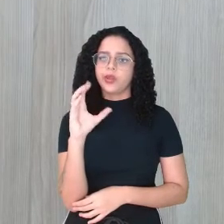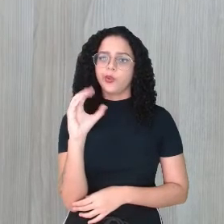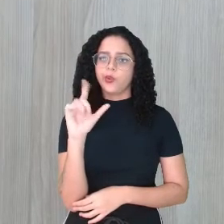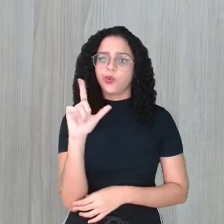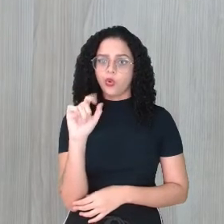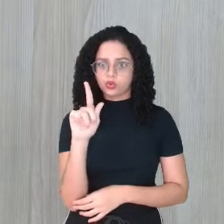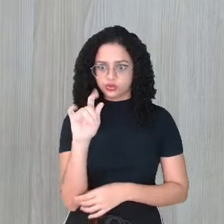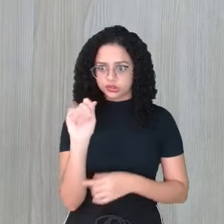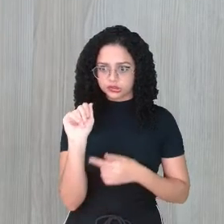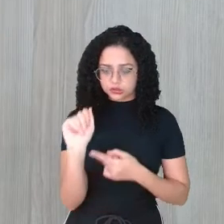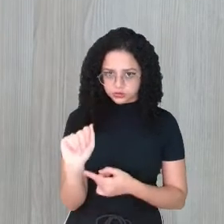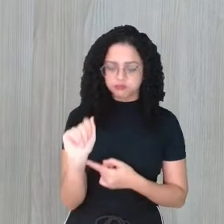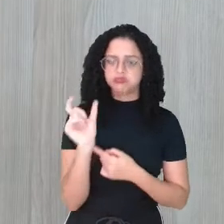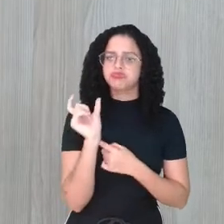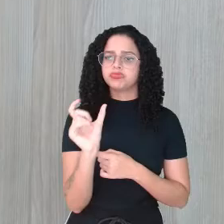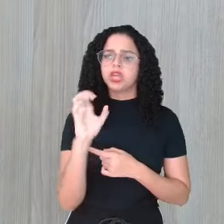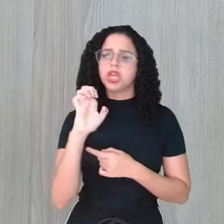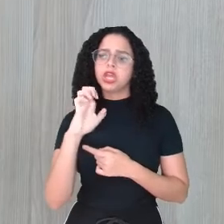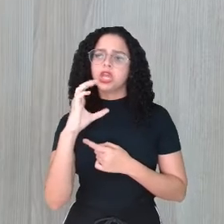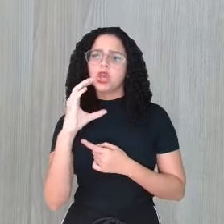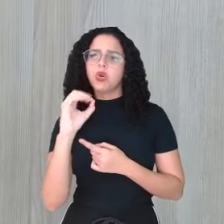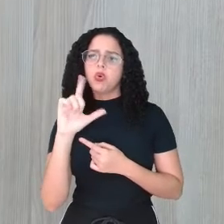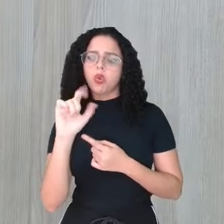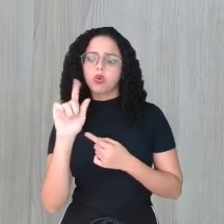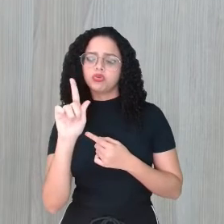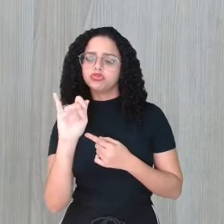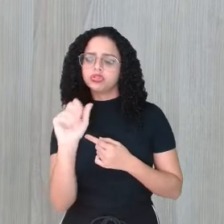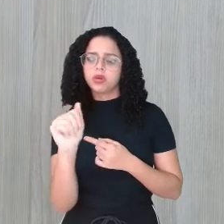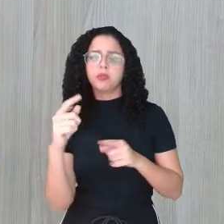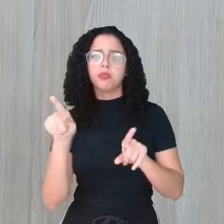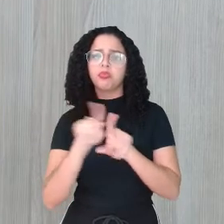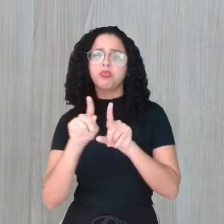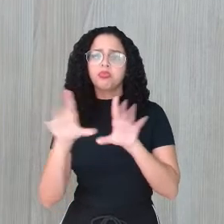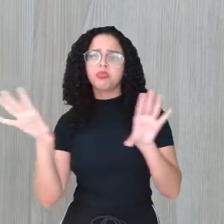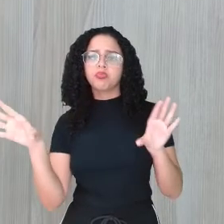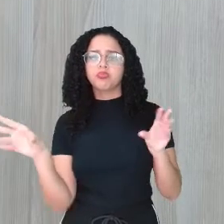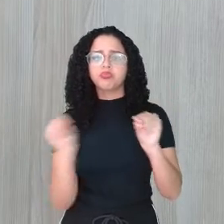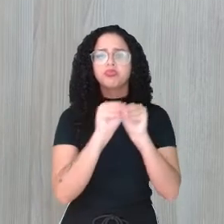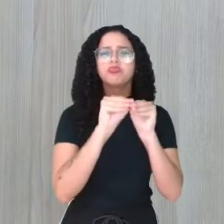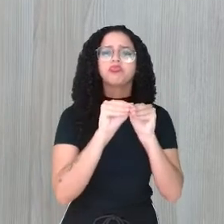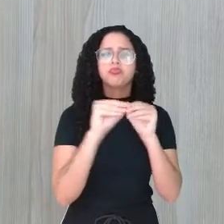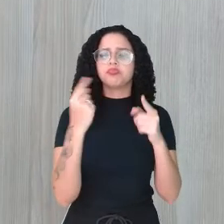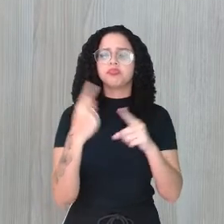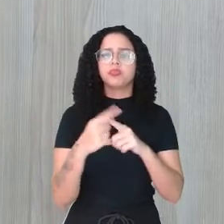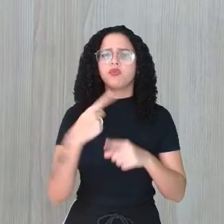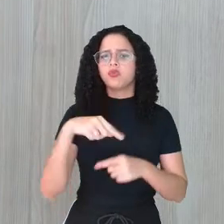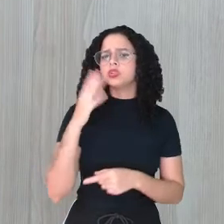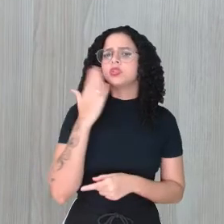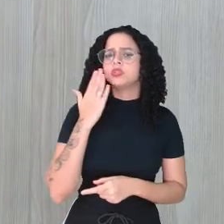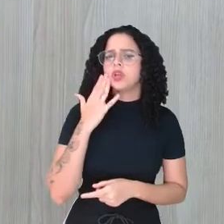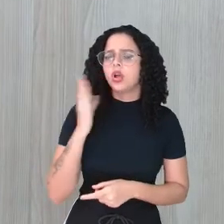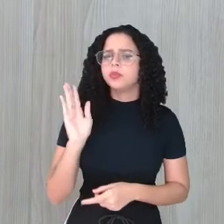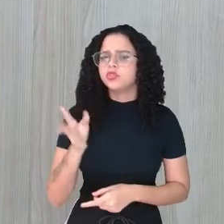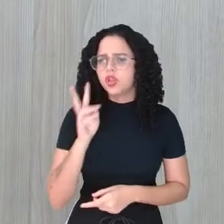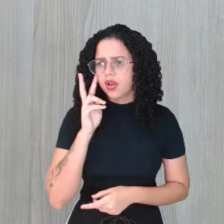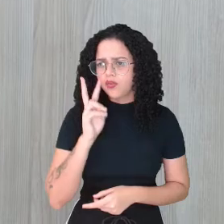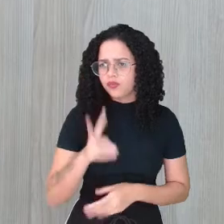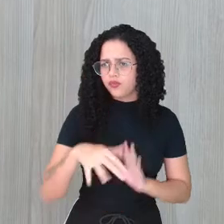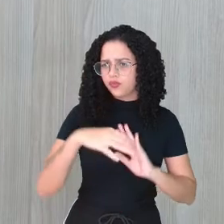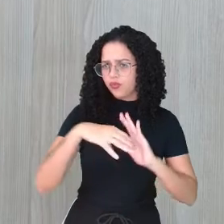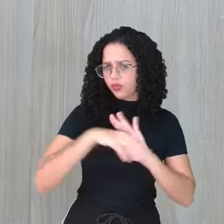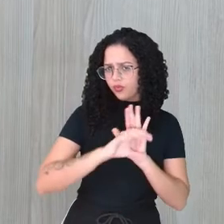agroecologia, né? Por que esse ecologia está inserido aí? Será que algum de vocês sabem? Vocês já ouviram falar o